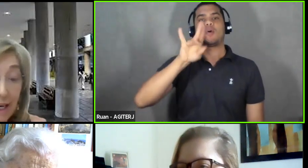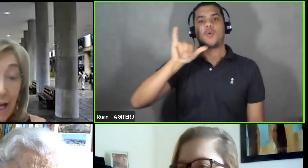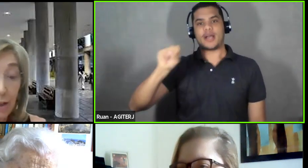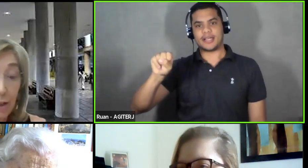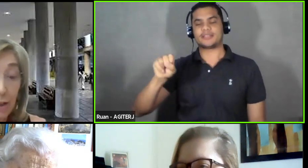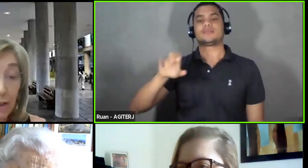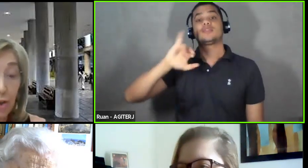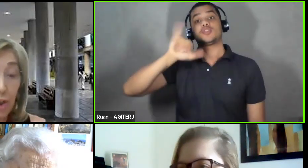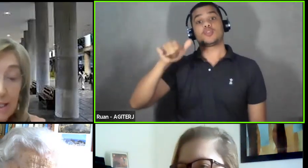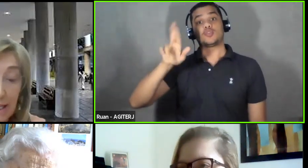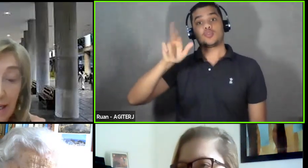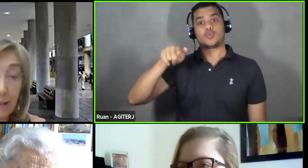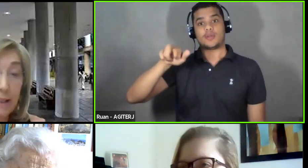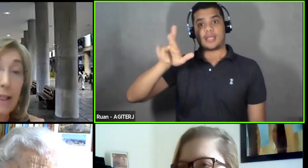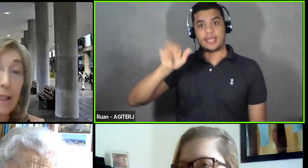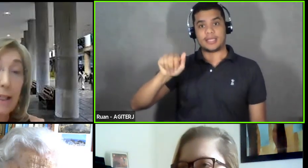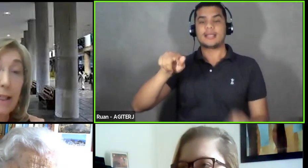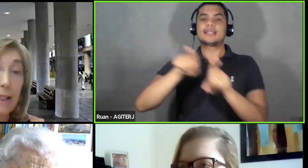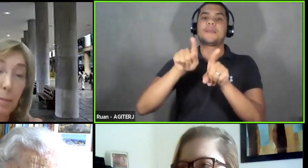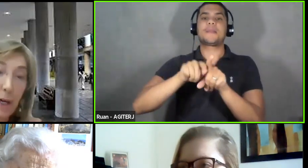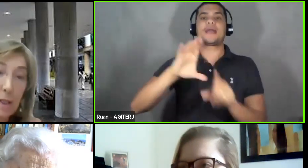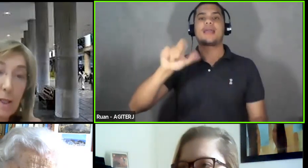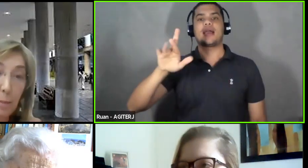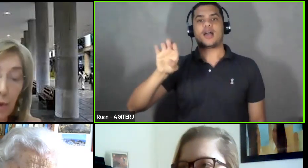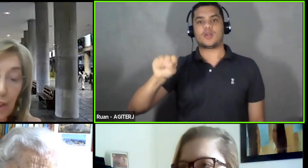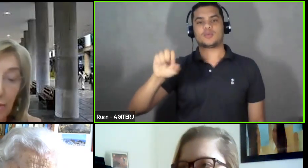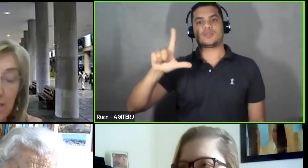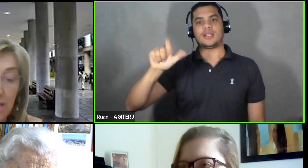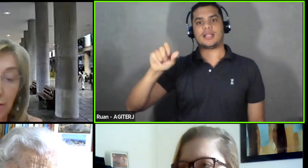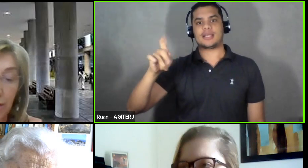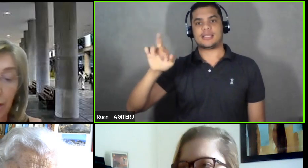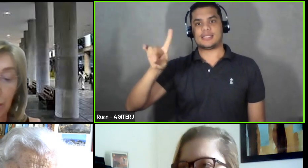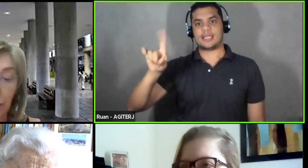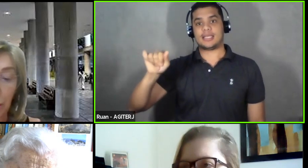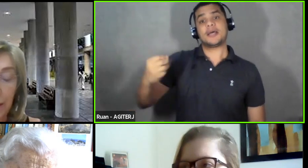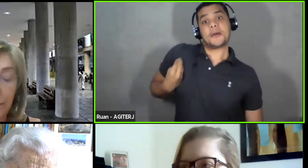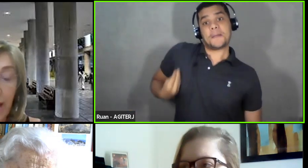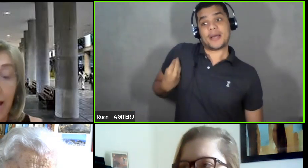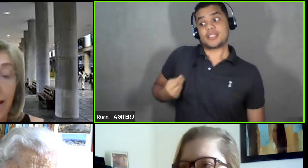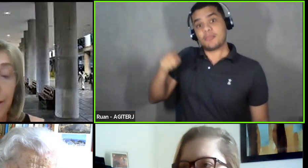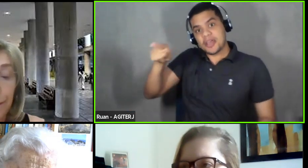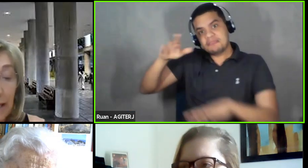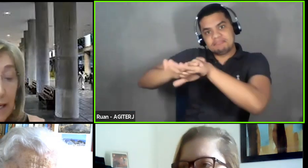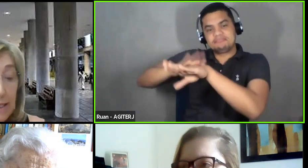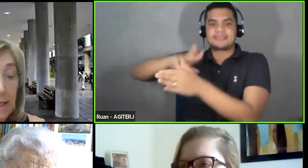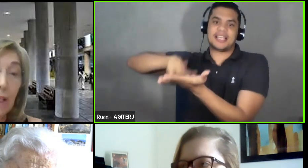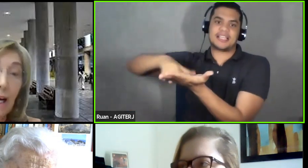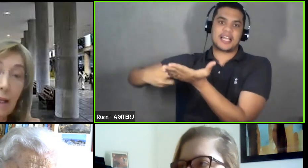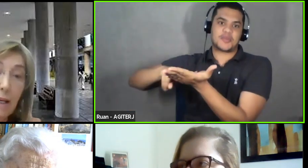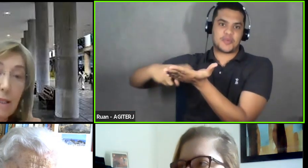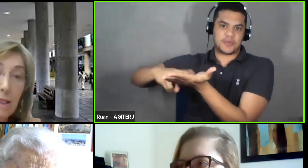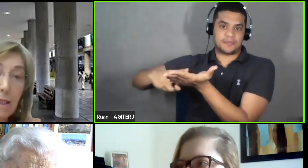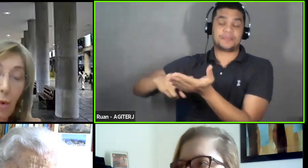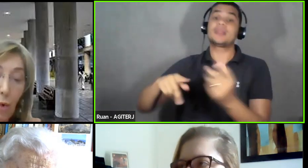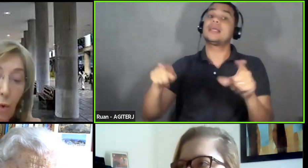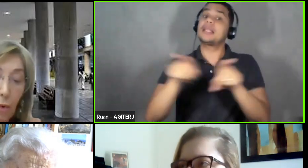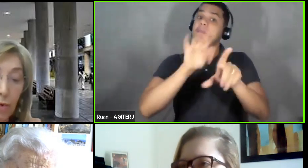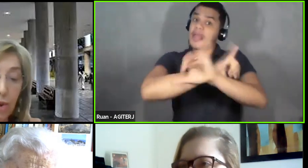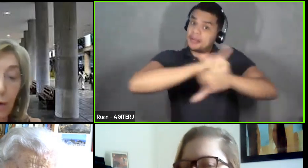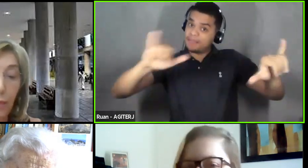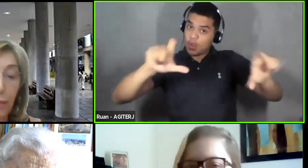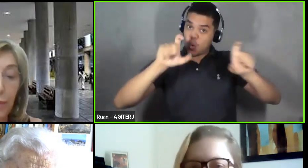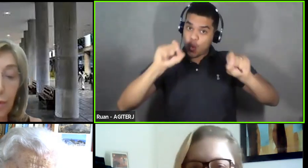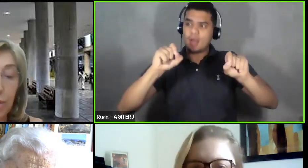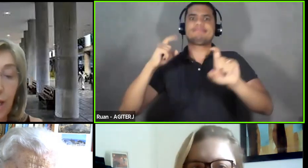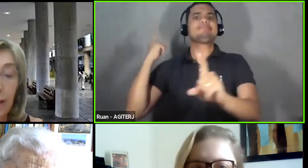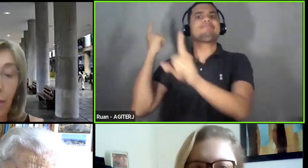Junqueira e Carlos Lacerda, que participou na condição de tradutor. E vale ressaltar que esses